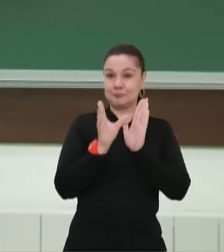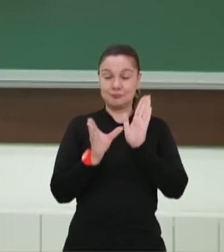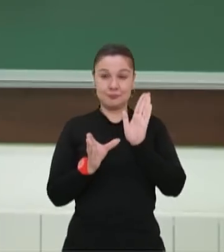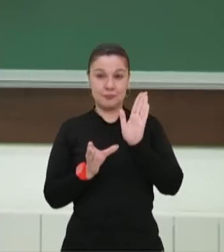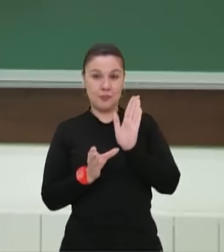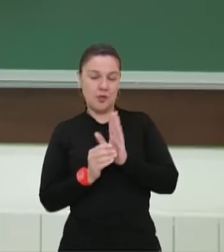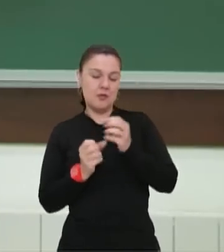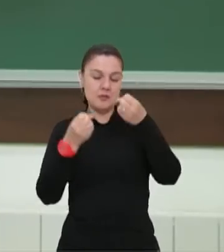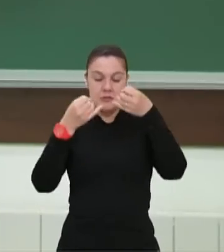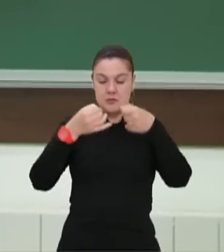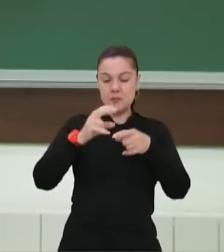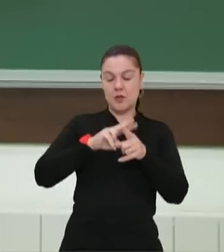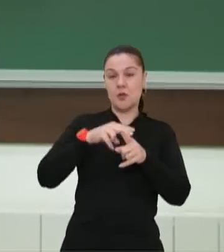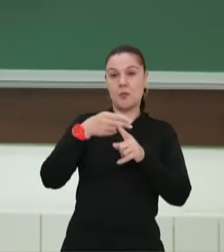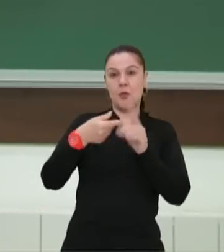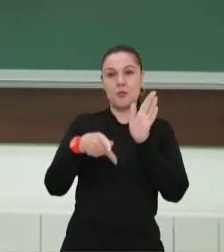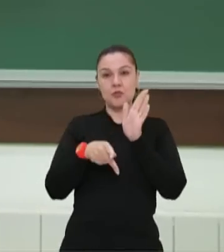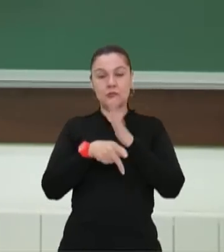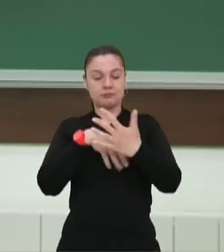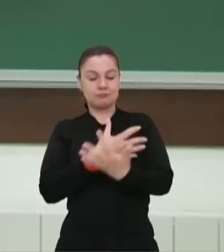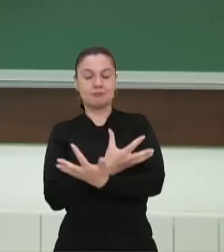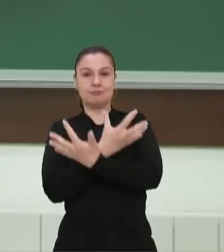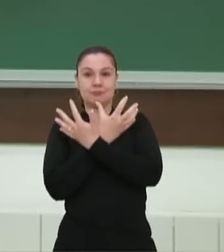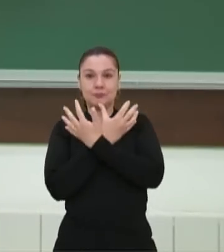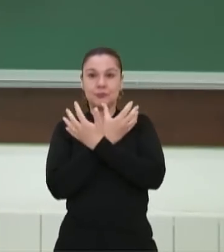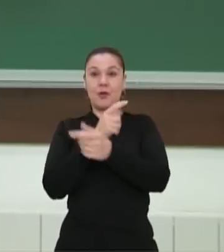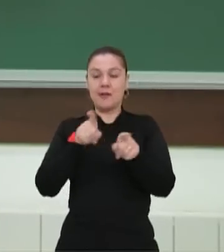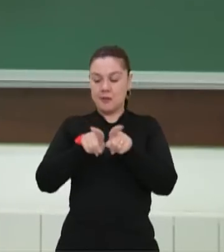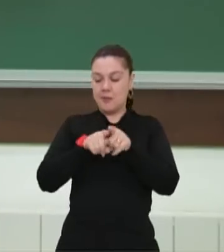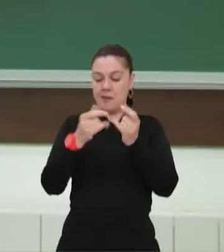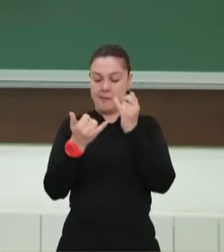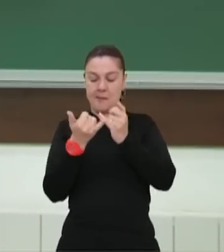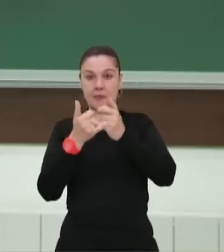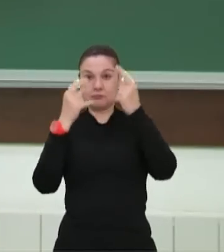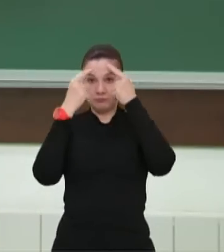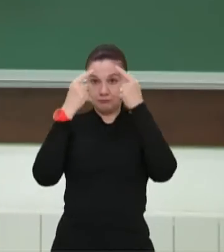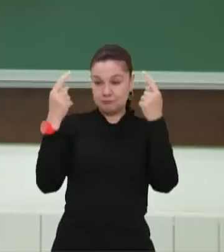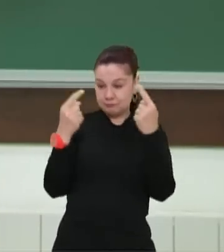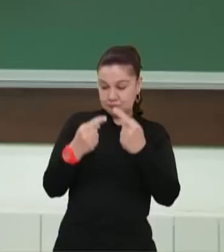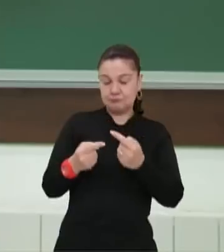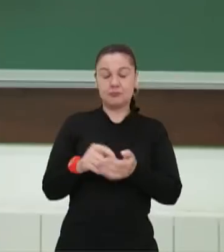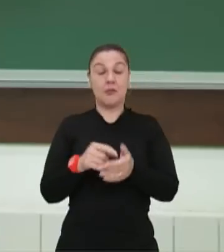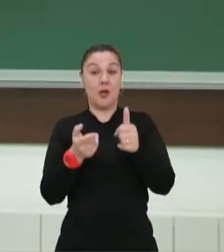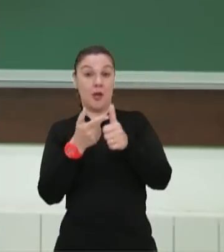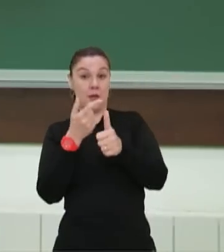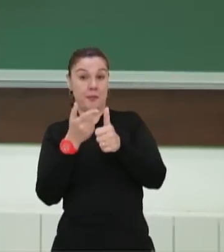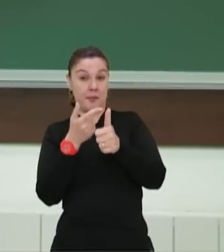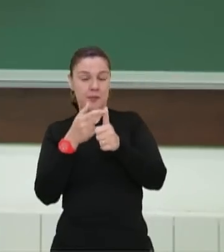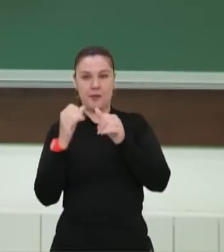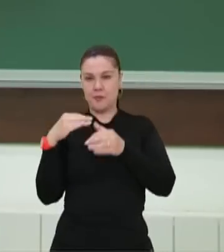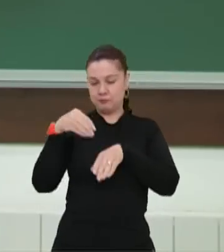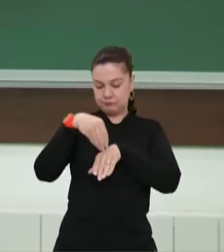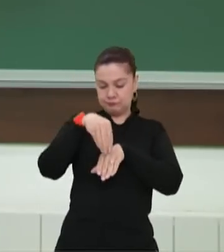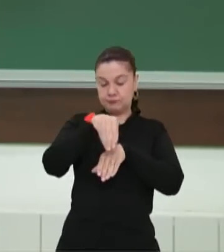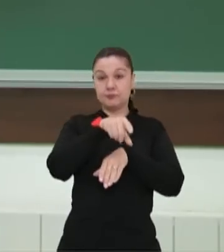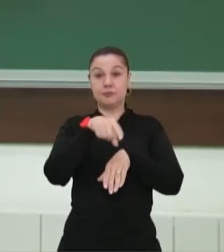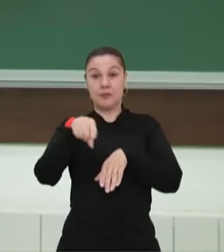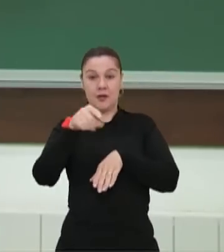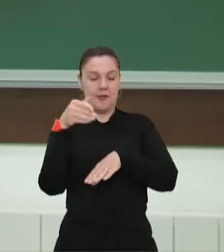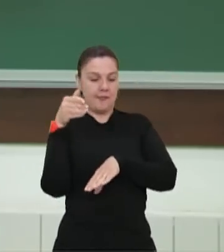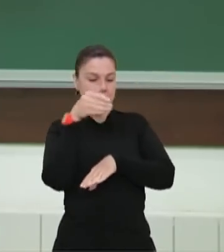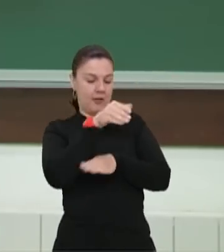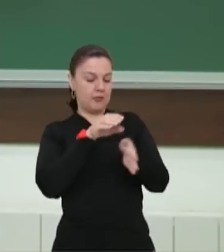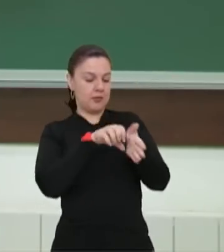vamos falar um pouquinho sobre fósseis e também sobre semelhanças anatômicas. Antes, eu vou dar uma dica para vocês. Vão